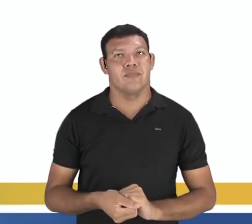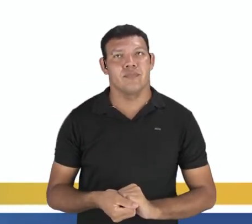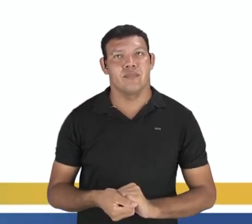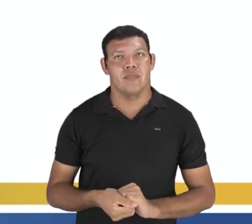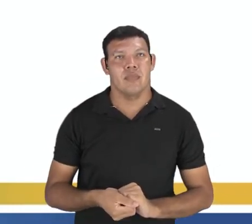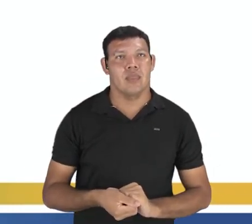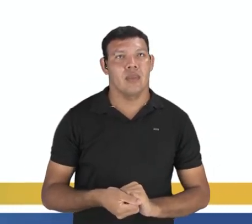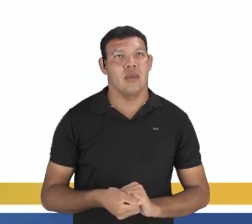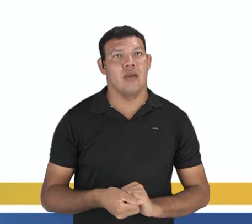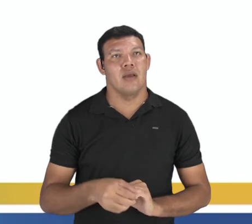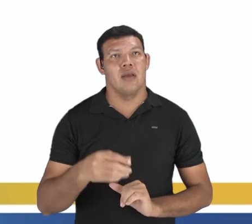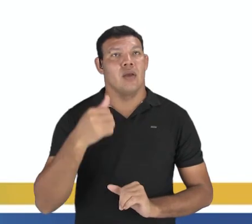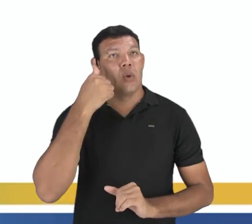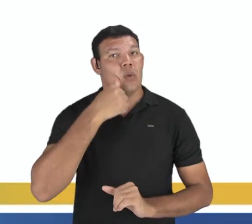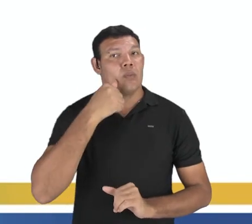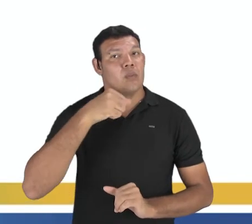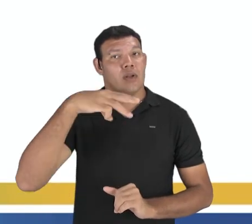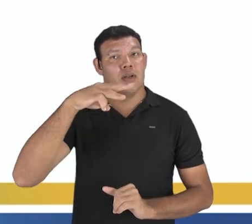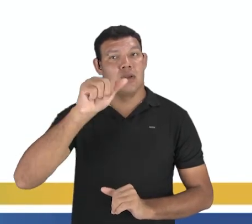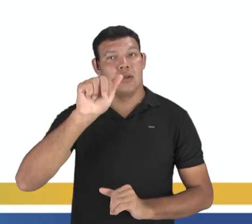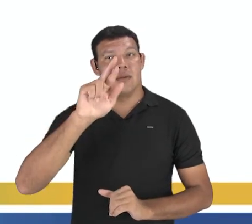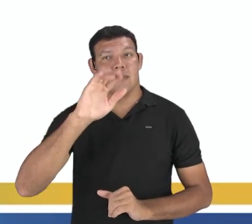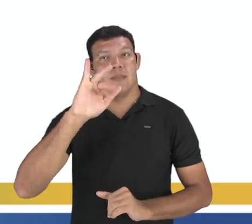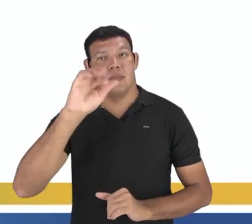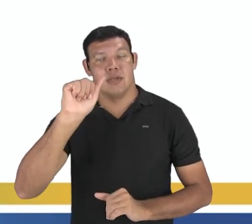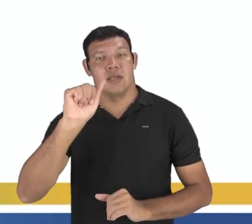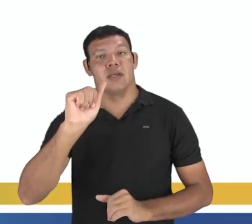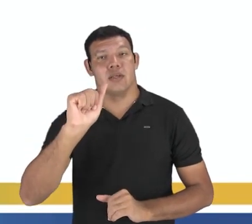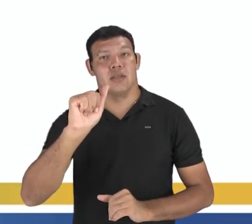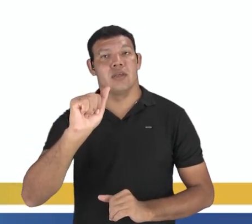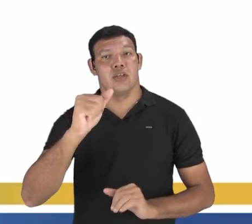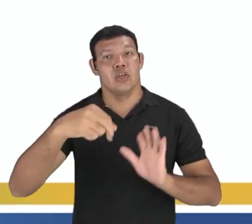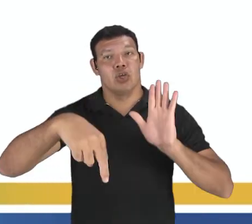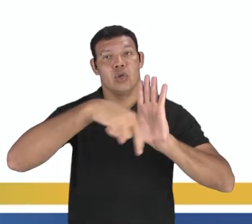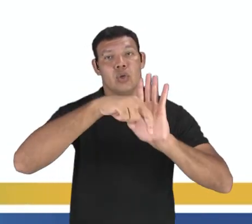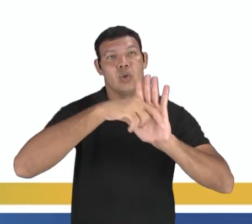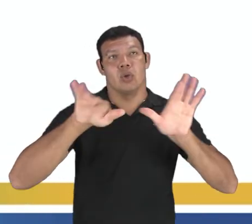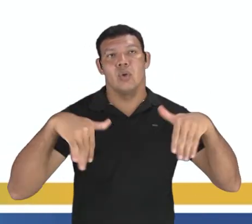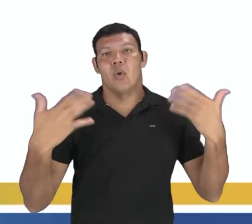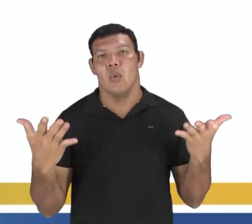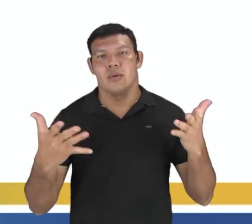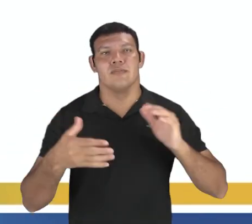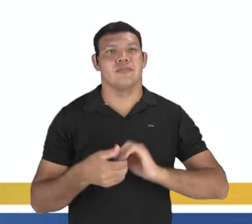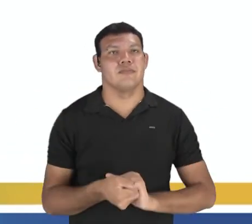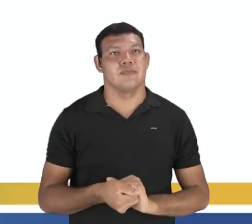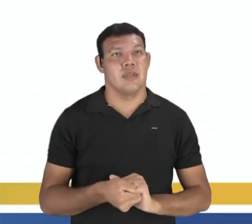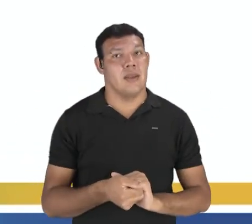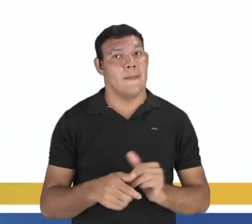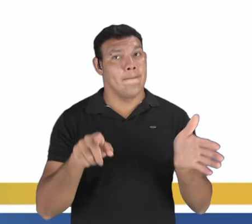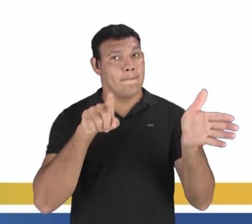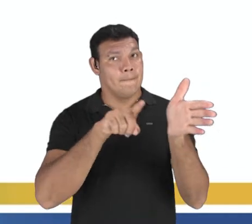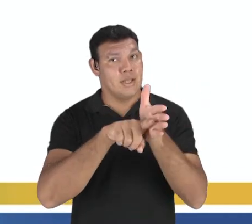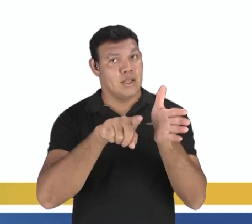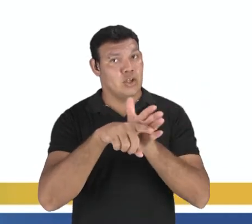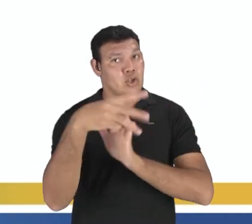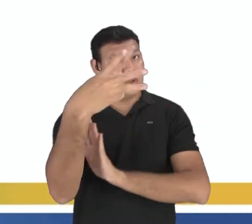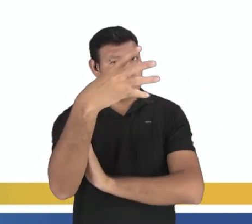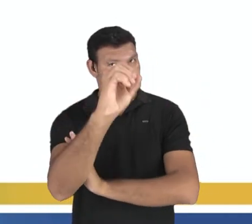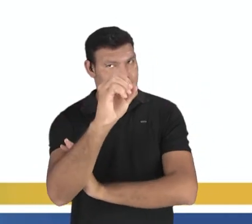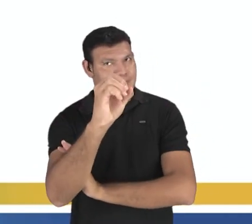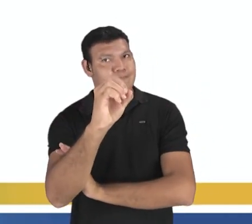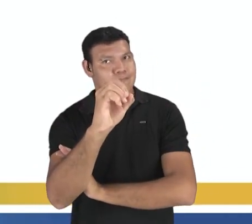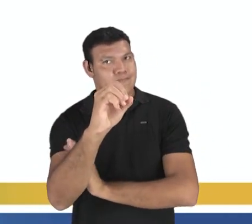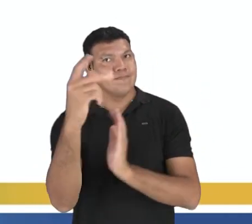Mariana fez? Então vamos à resolução. Se de 30 questões Mariana errou